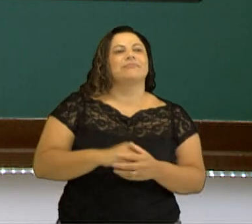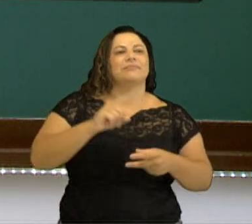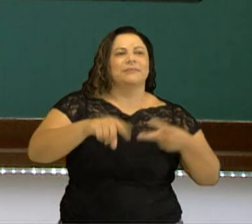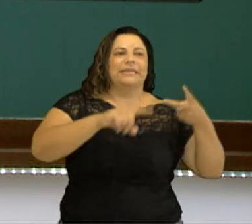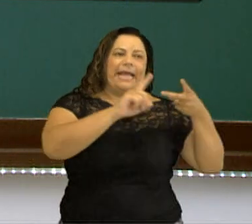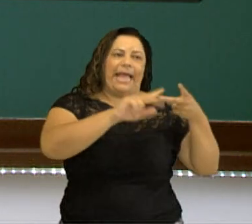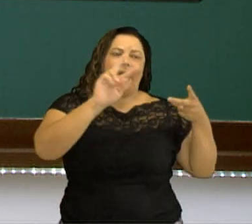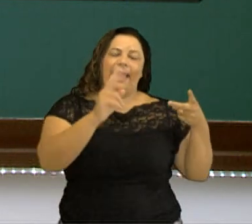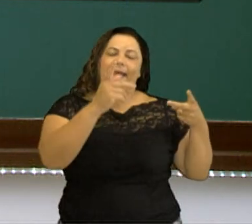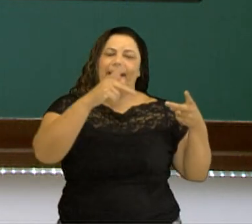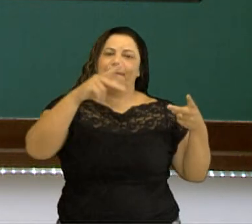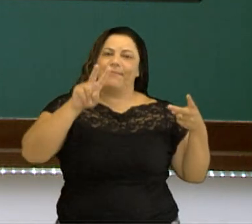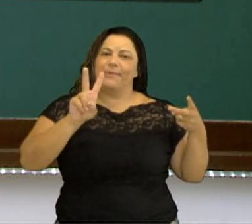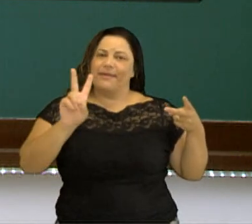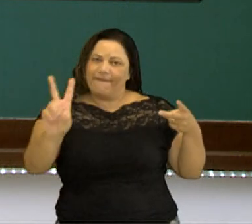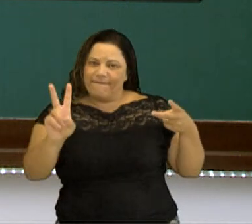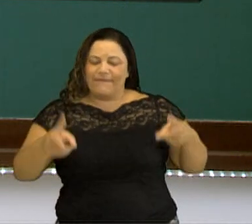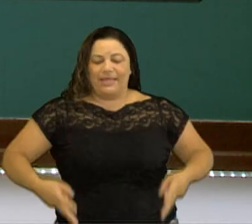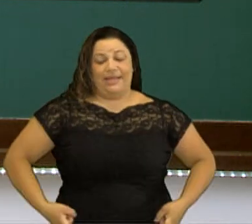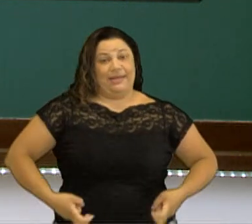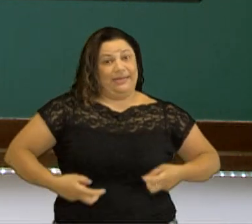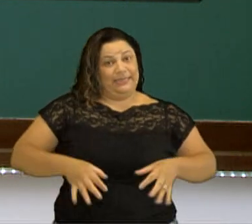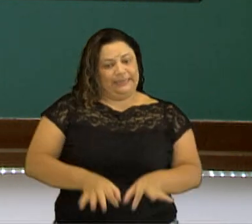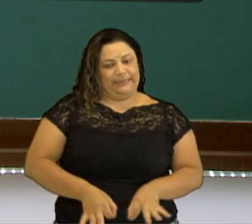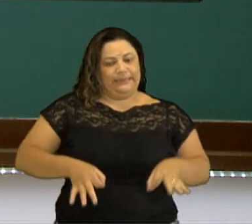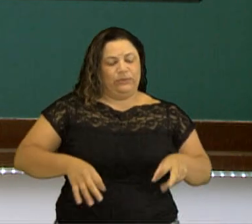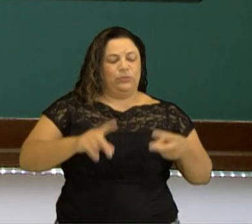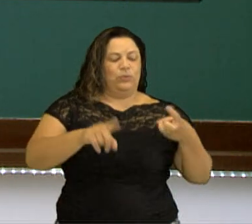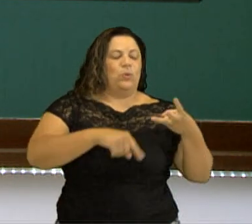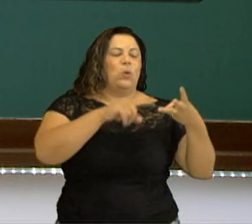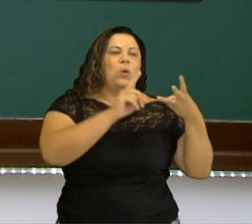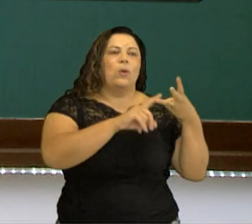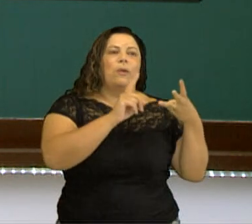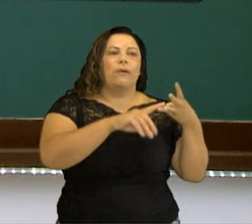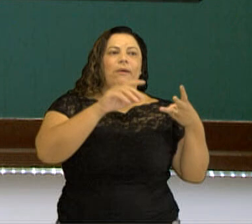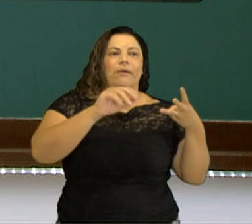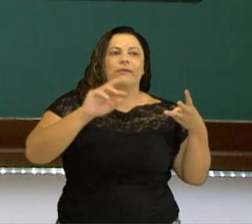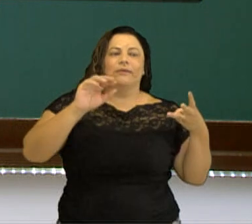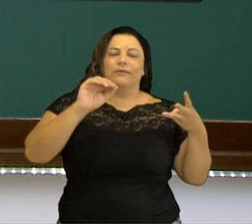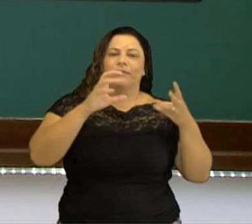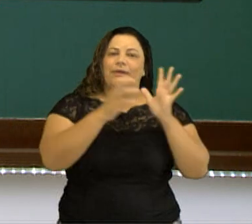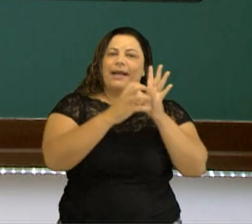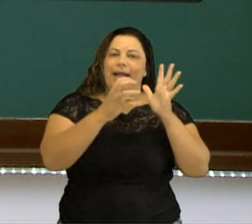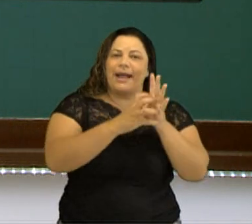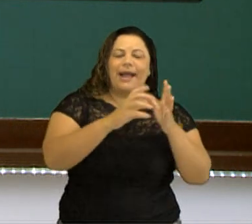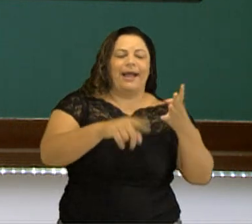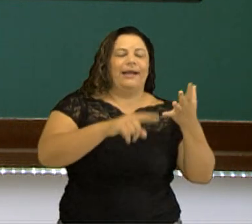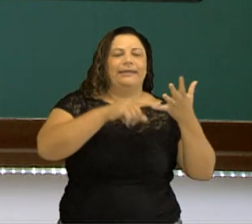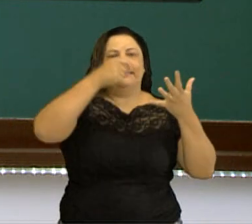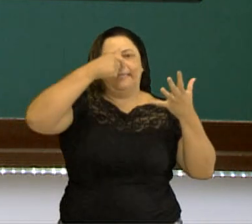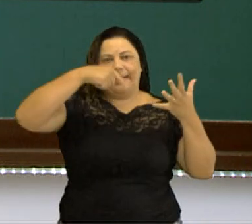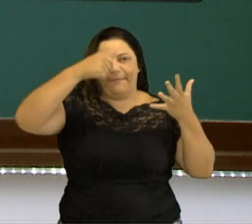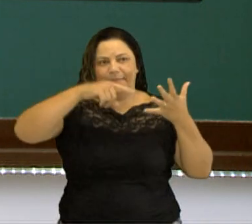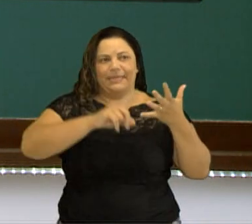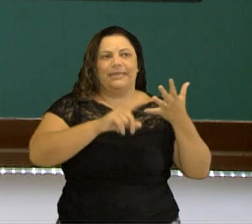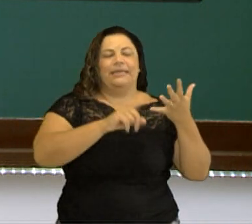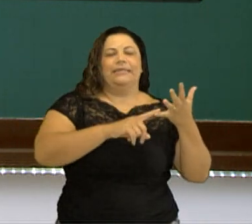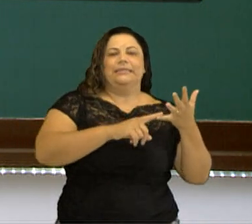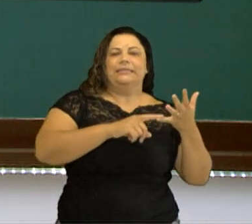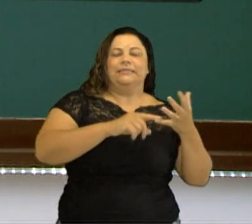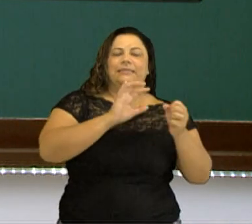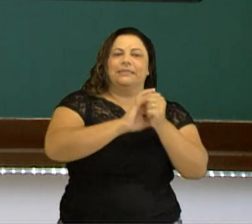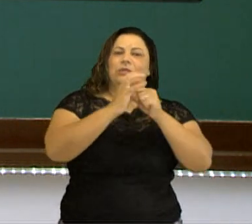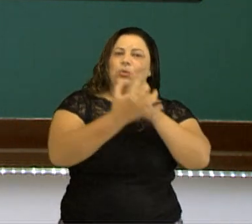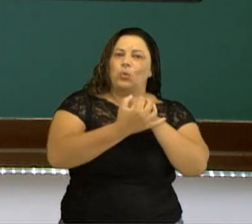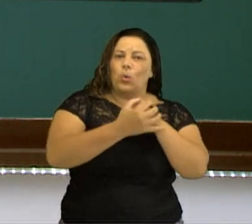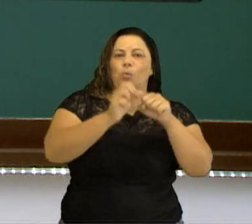aquela doença que pode gerar câncer no colo do útero. A AIDS, a gripe e a SARS, que é a Covid-19.